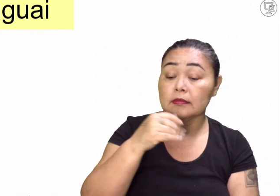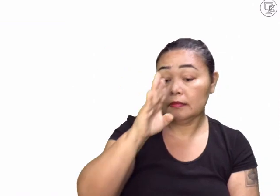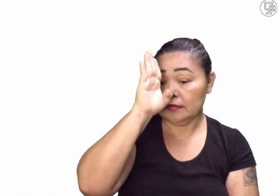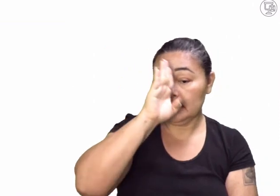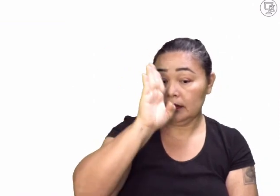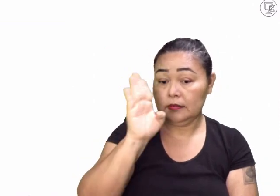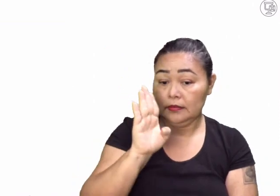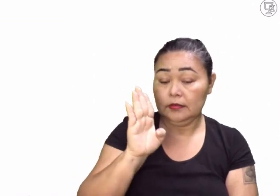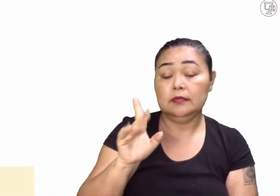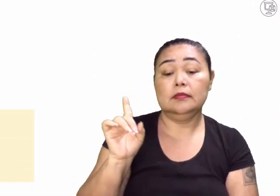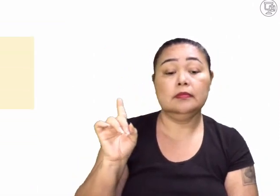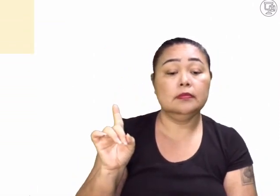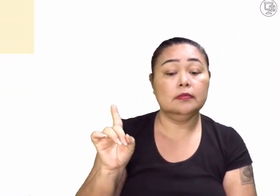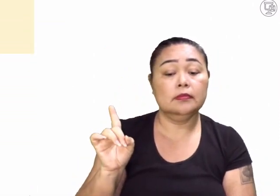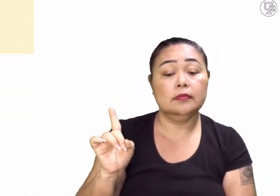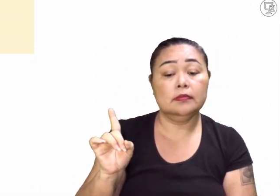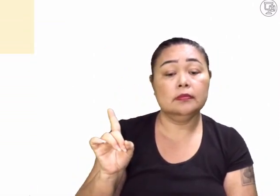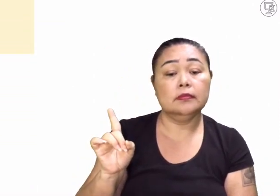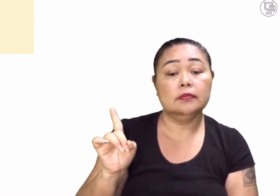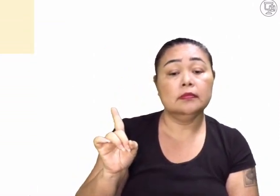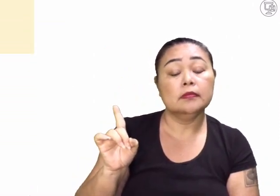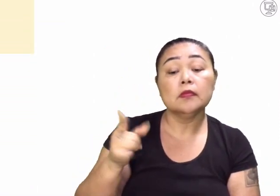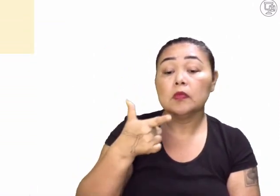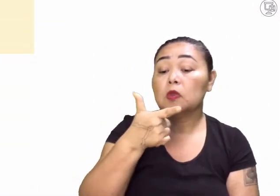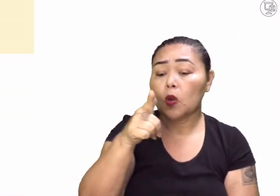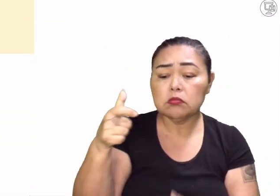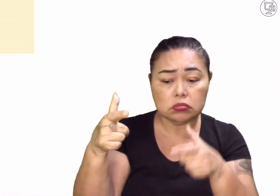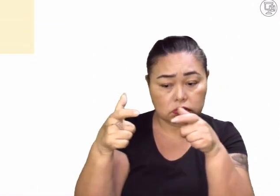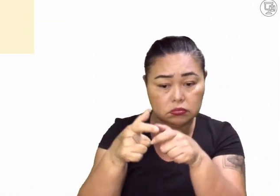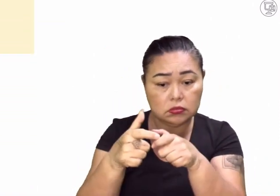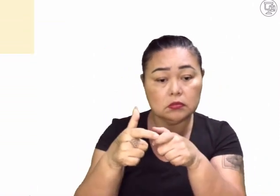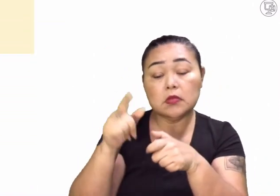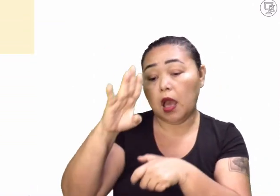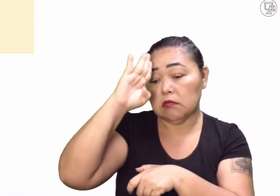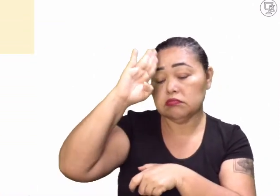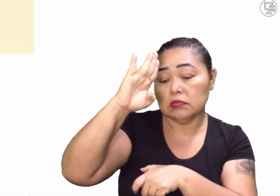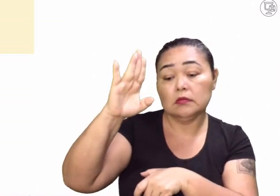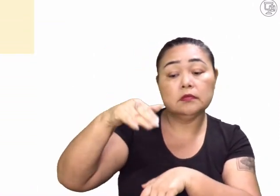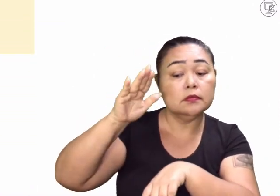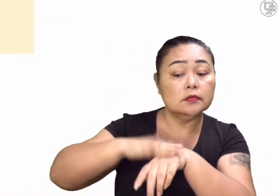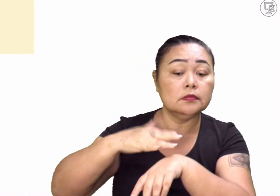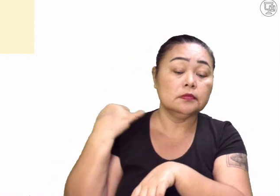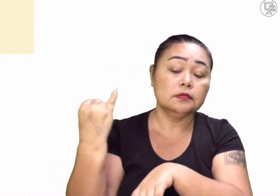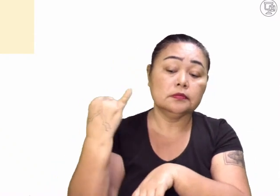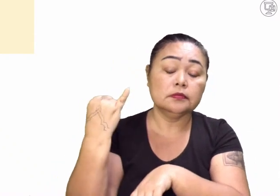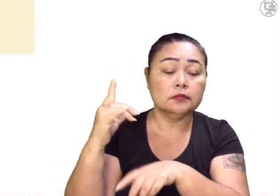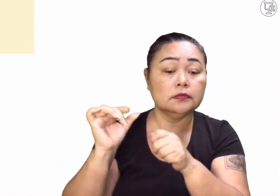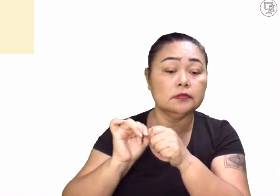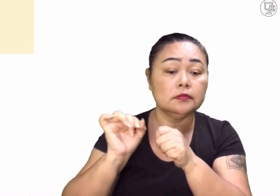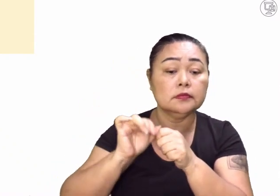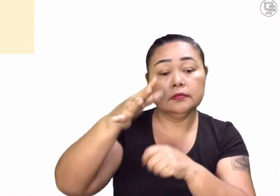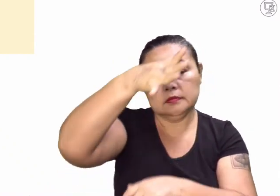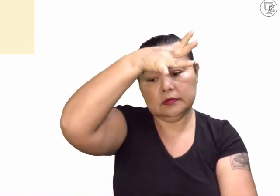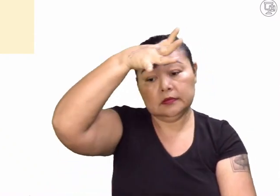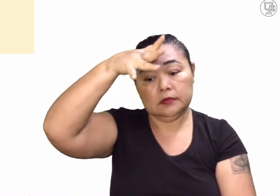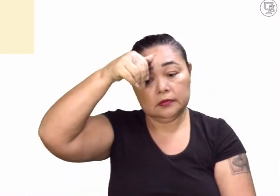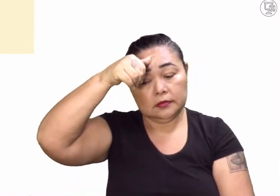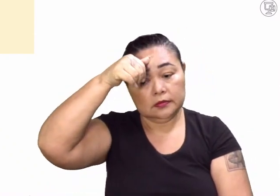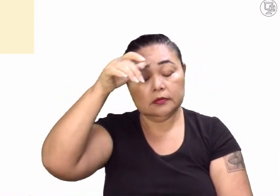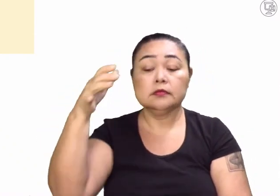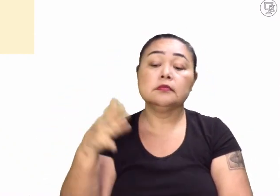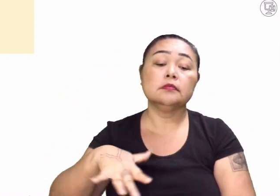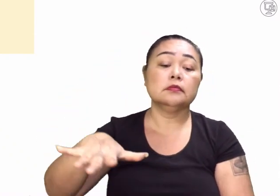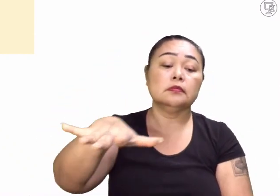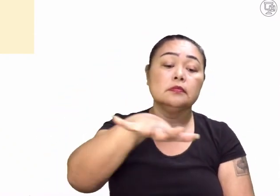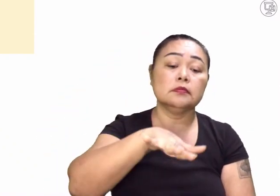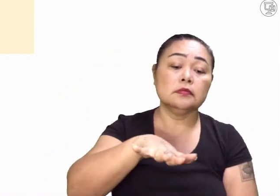do Brasil. Tem outras menores, mas essas são as principais. A gente tem a bacia do Amazonas,